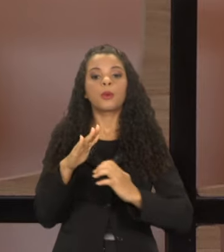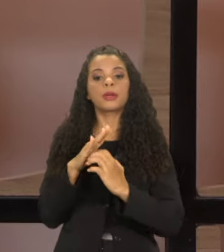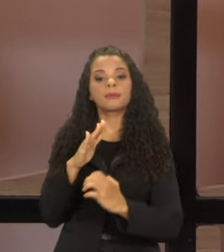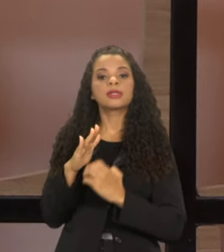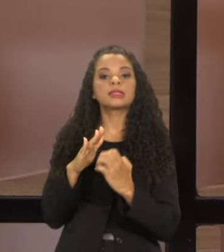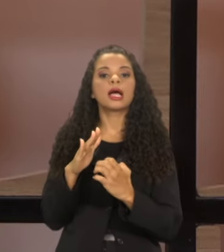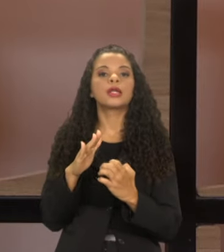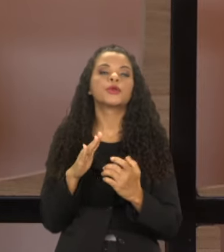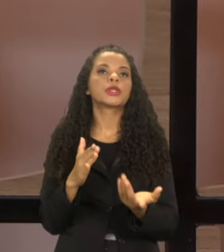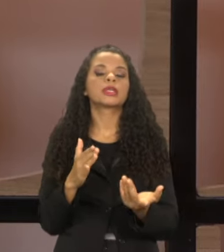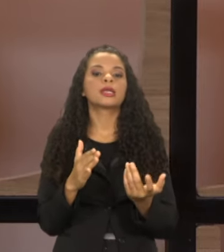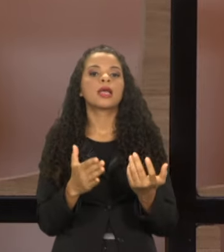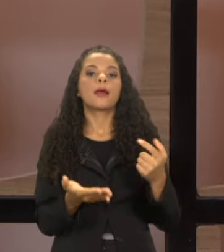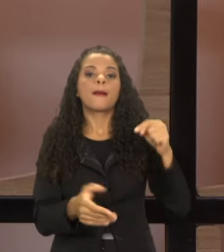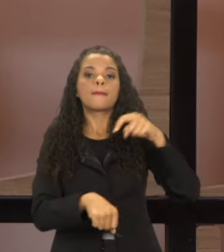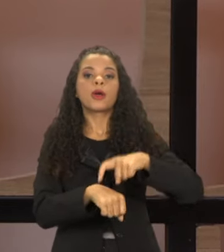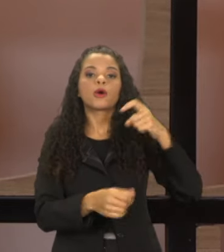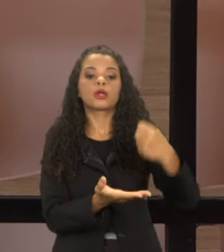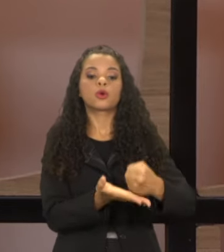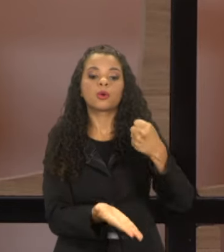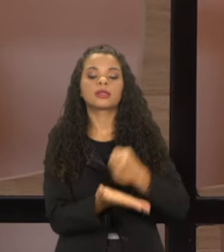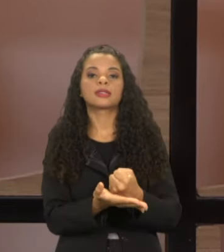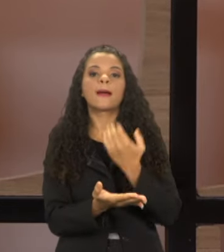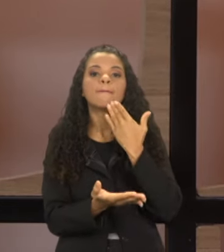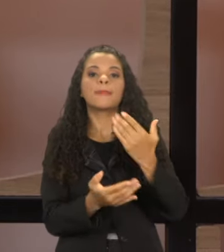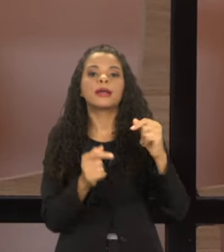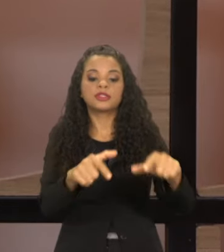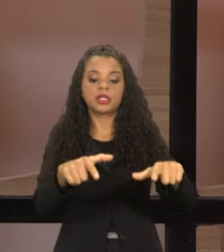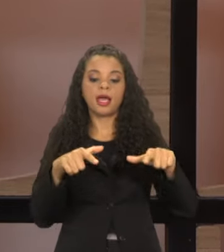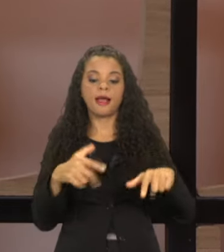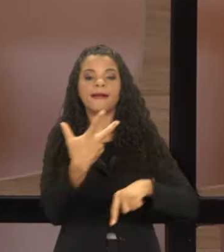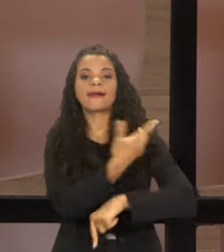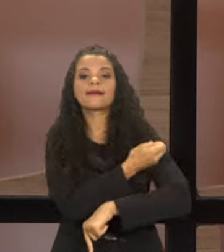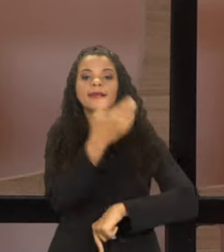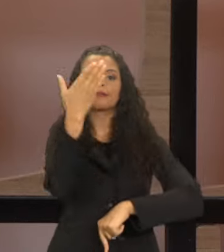vacinação ou para o exercício de algum direito,